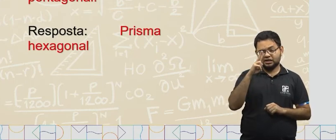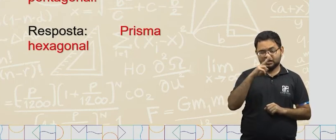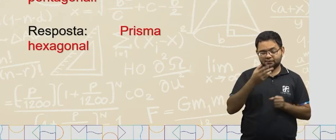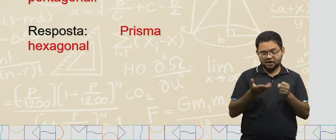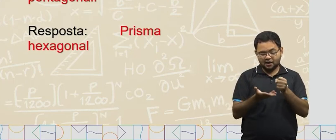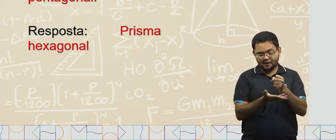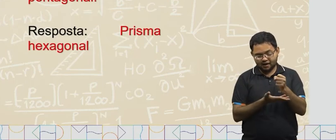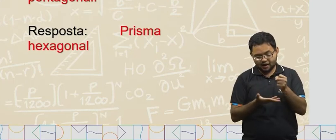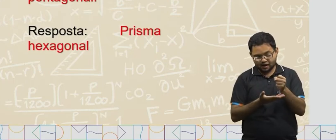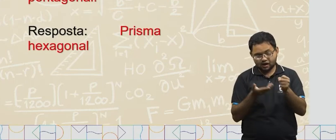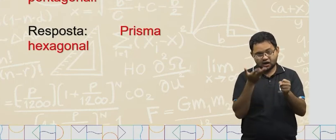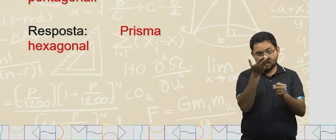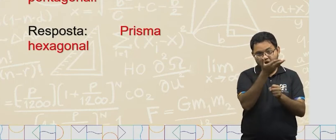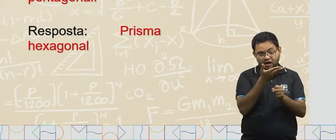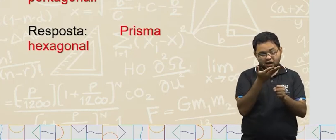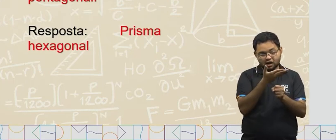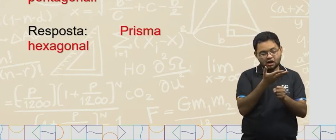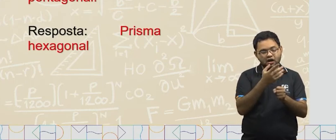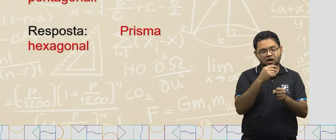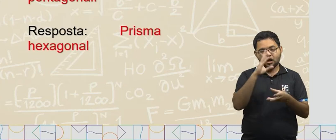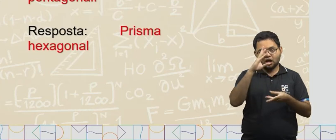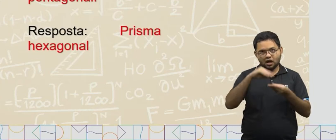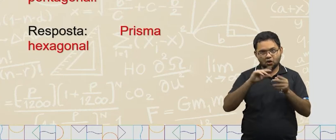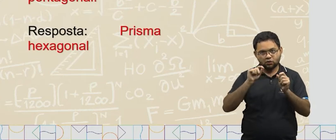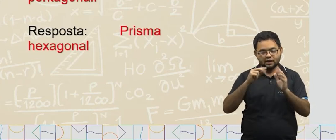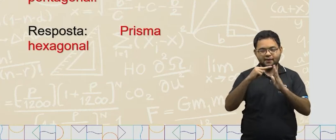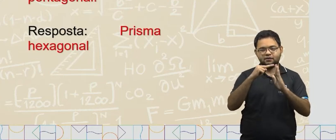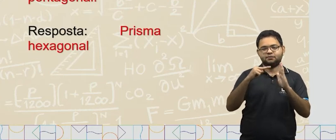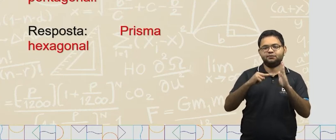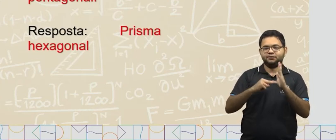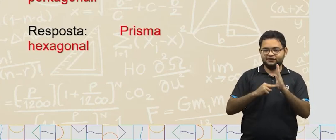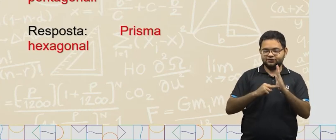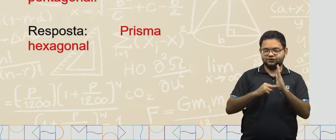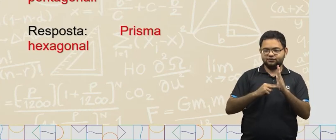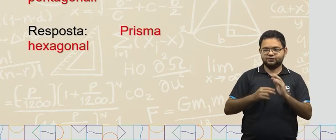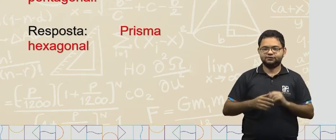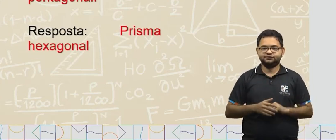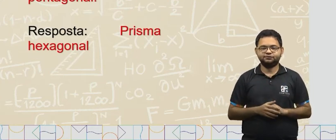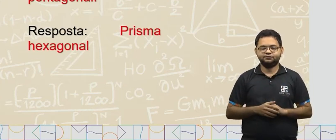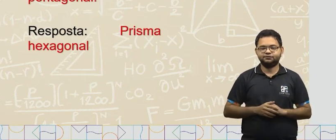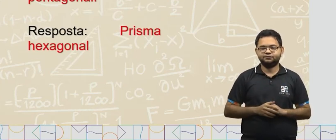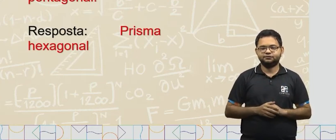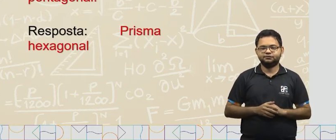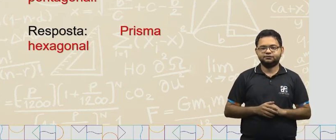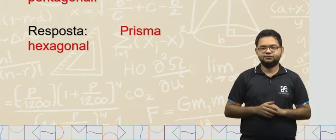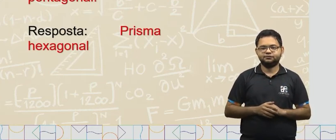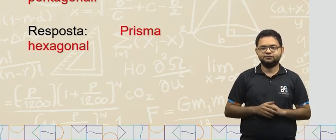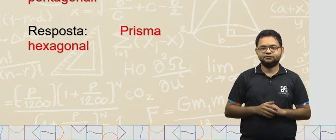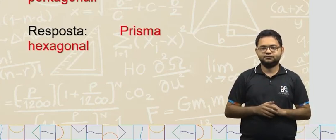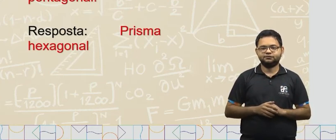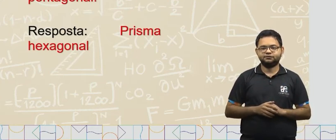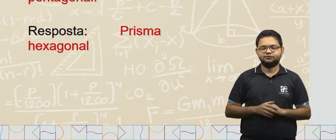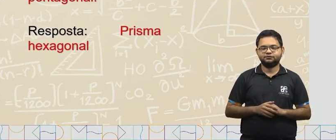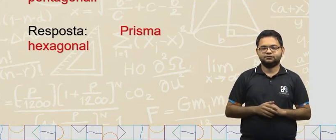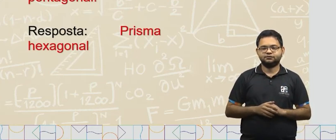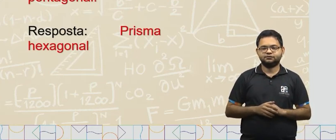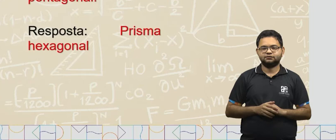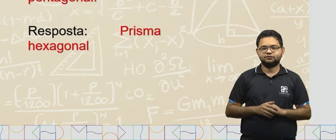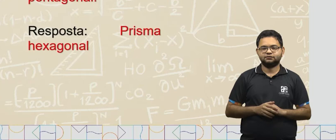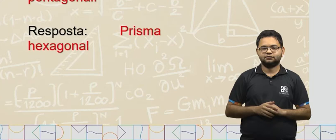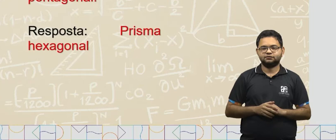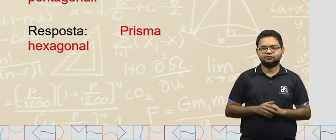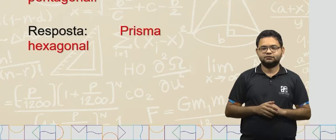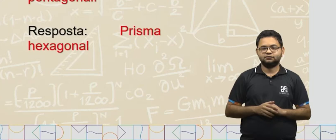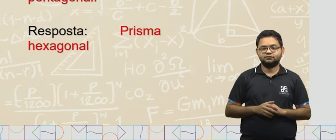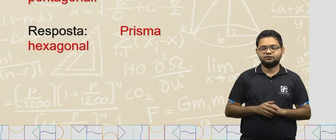extremos, eu estou falando da base e do topo. Logo, base e topo é igual a prisma.